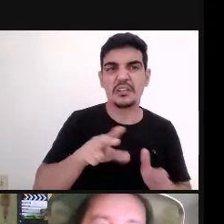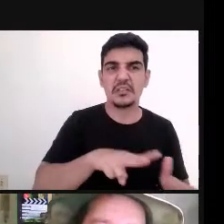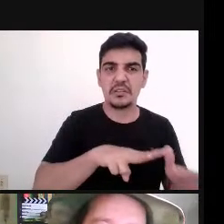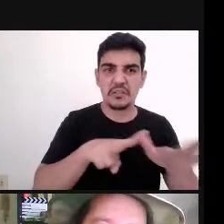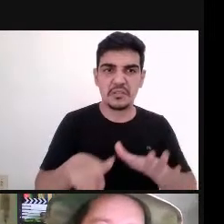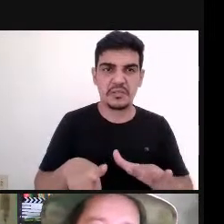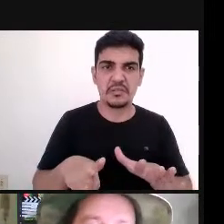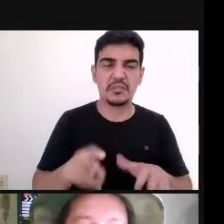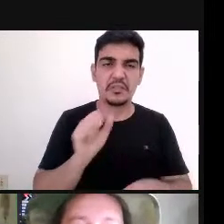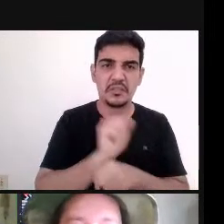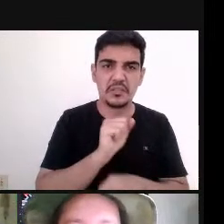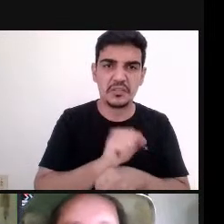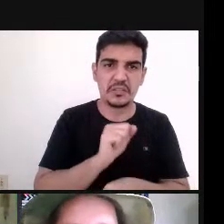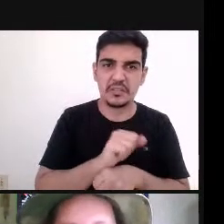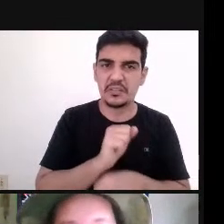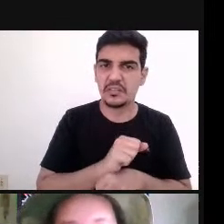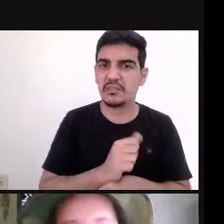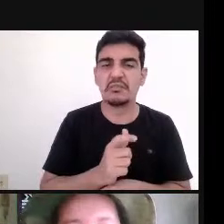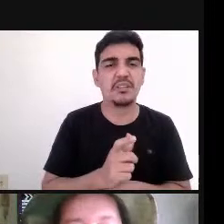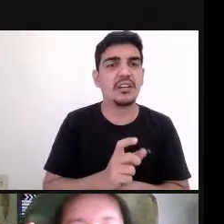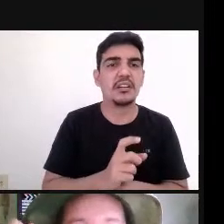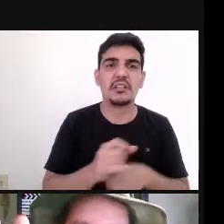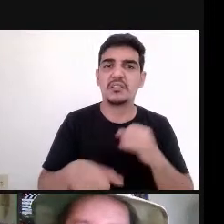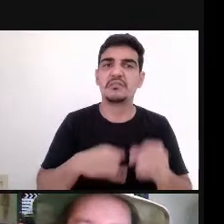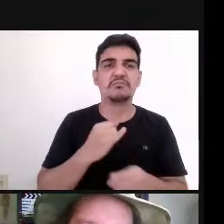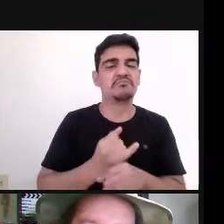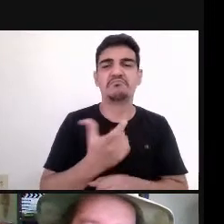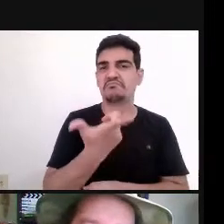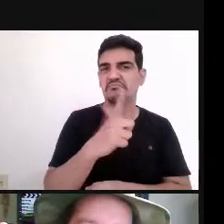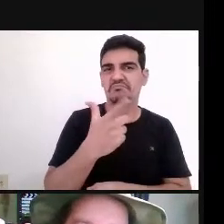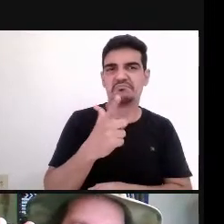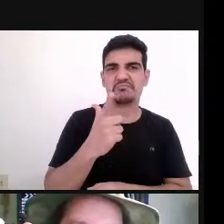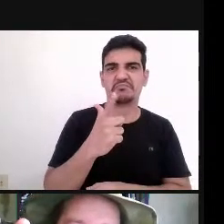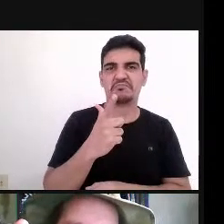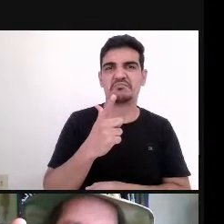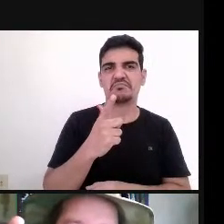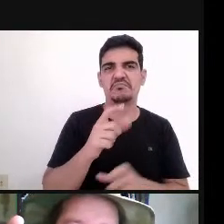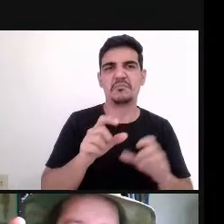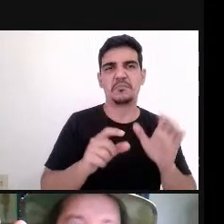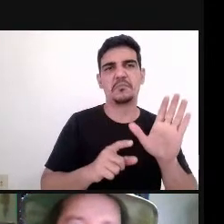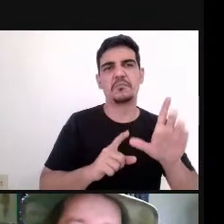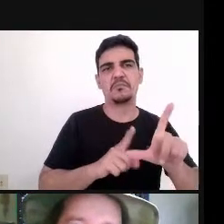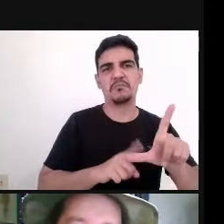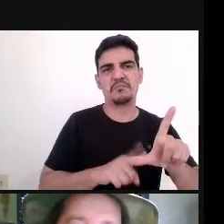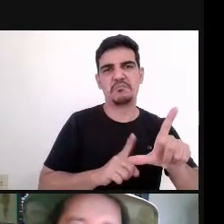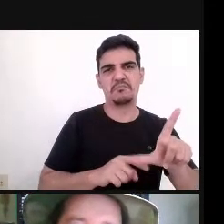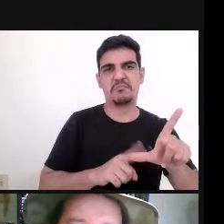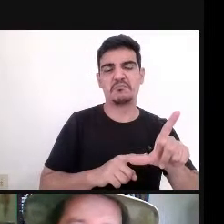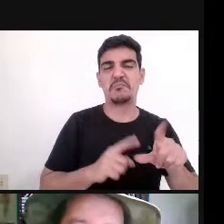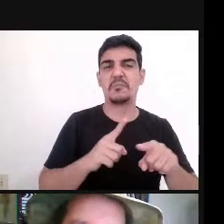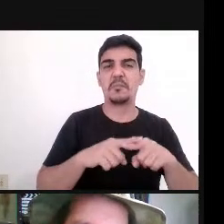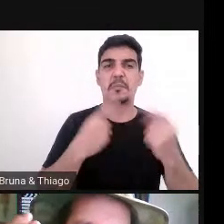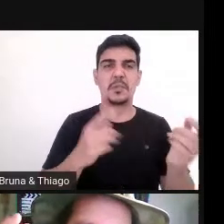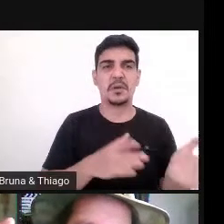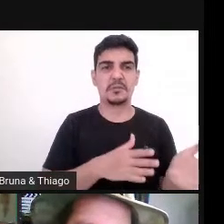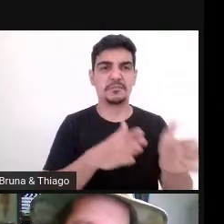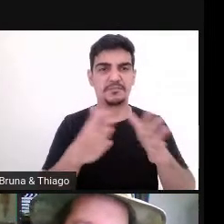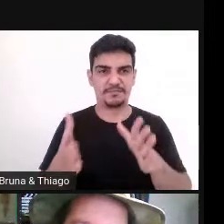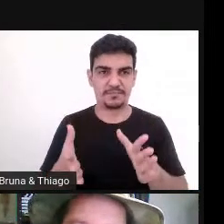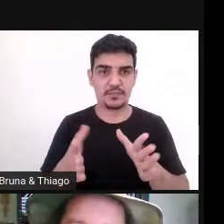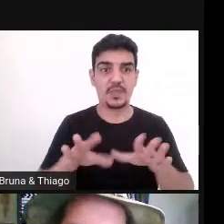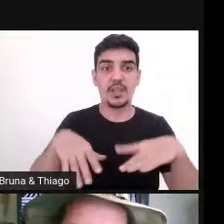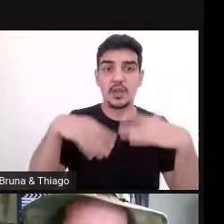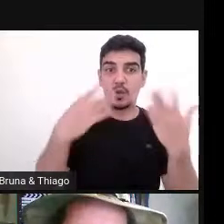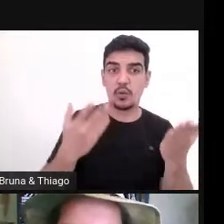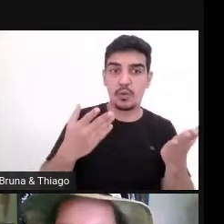Na foto na internet lá não tinha legenda, mas muito tempo. Ao entrar na floresta, ao fazer uma